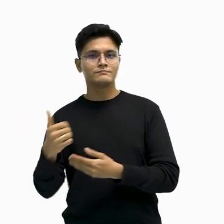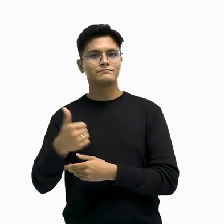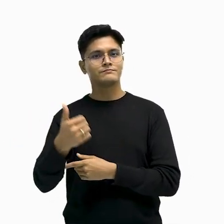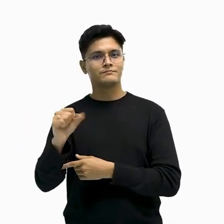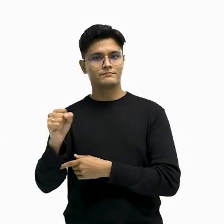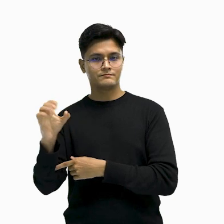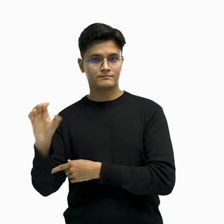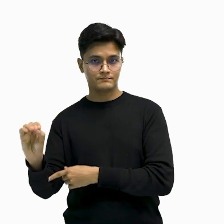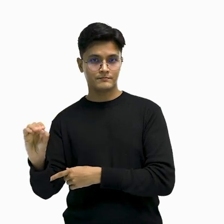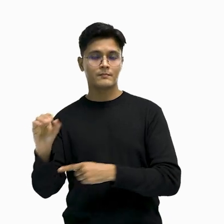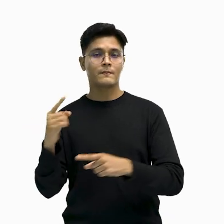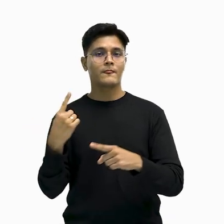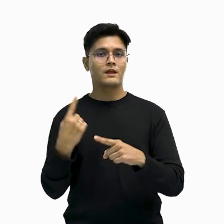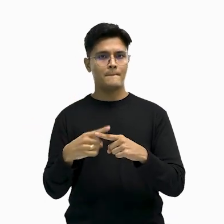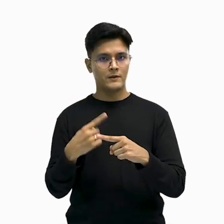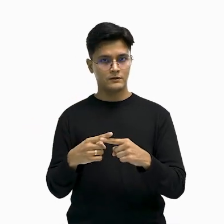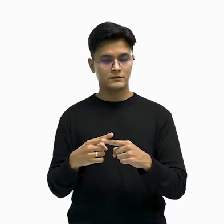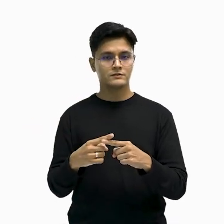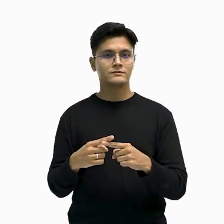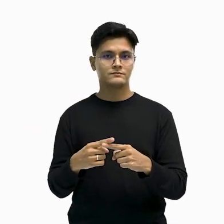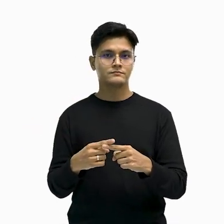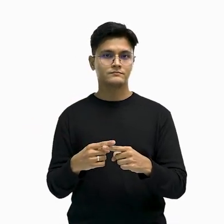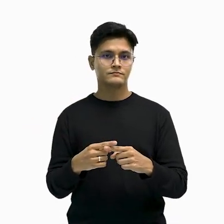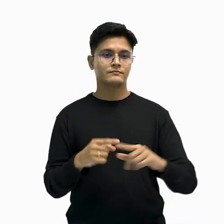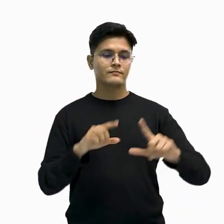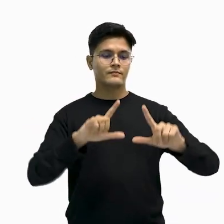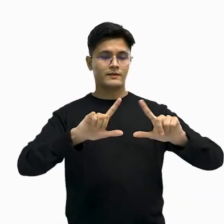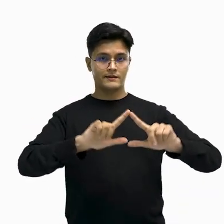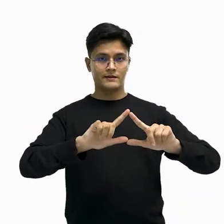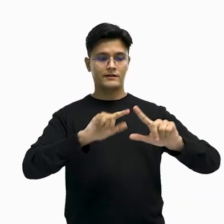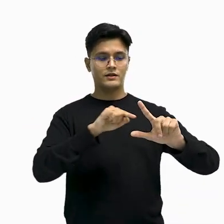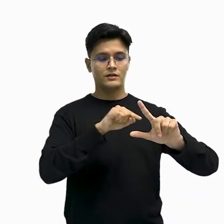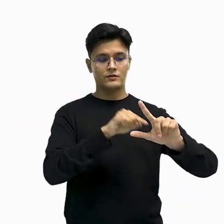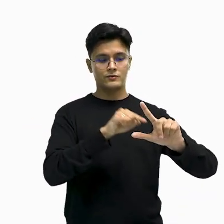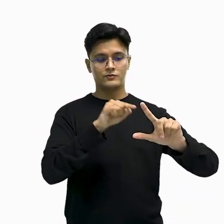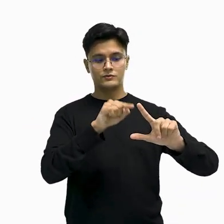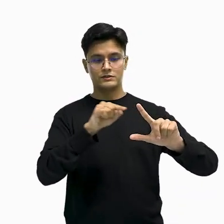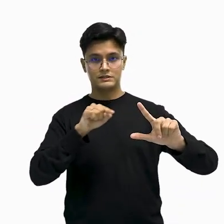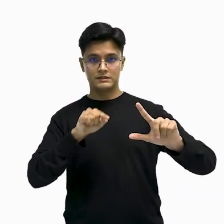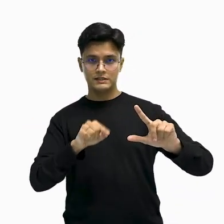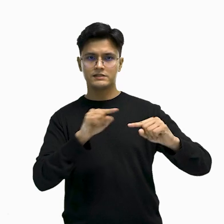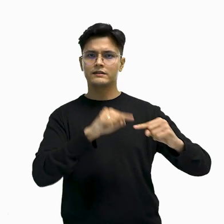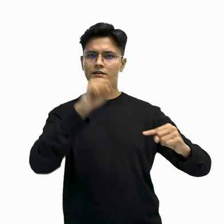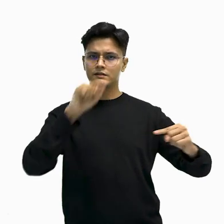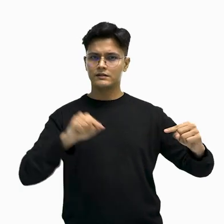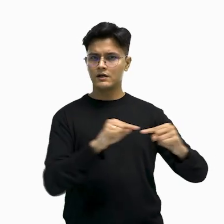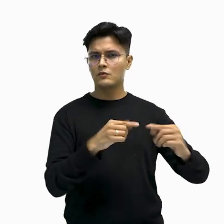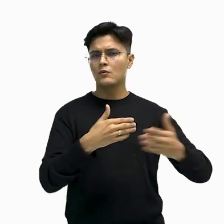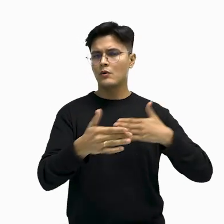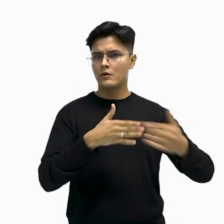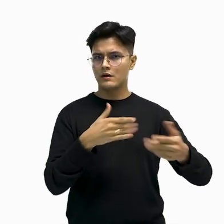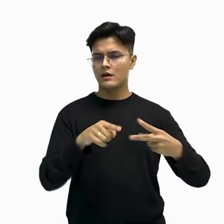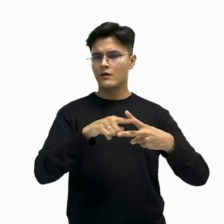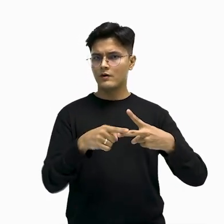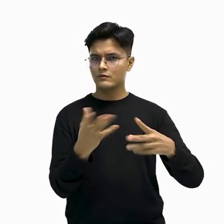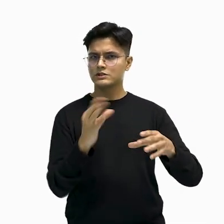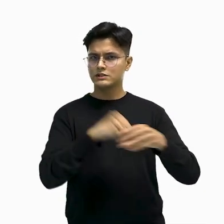né? Por quê? Porque somando os três ângulos de qualquer triângulo, o resultado sempre tem que dar